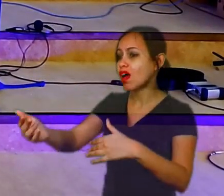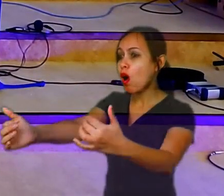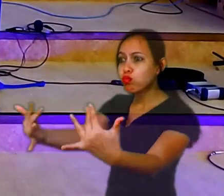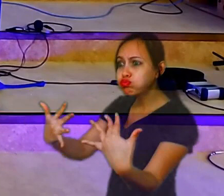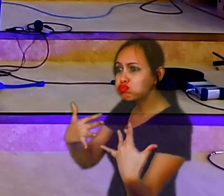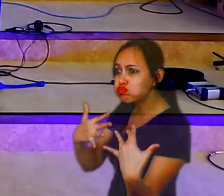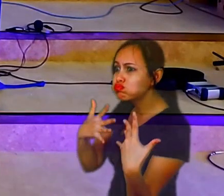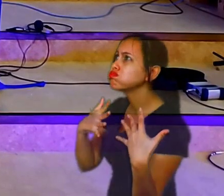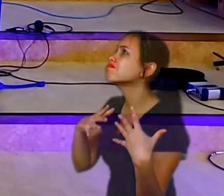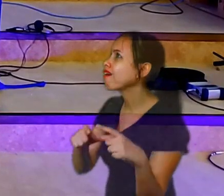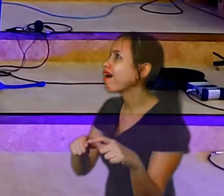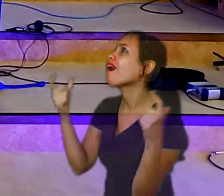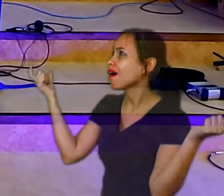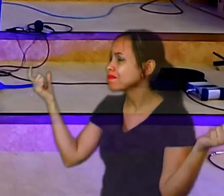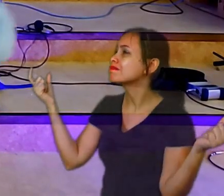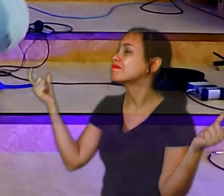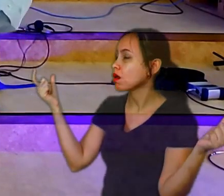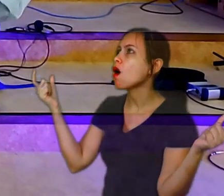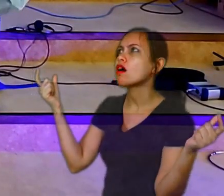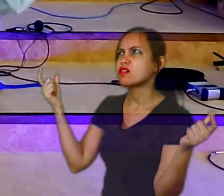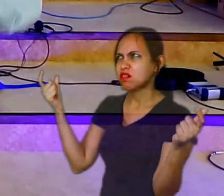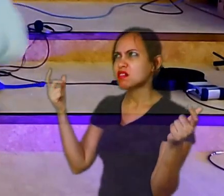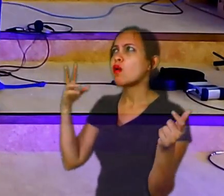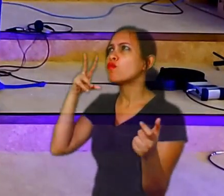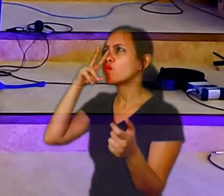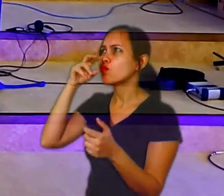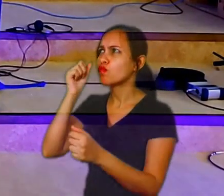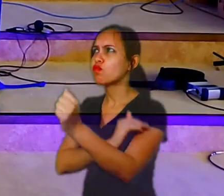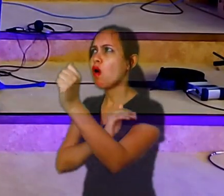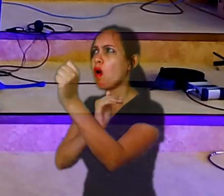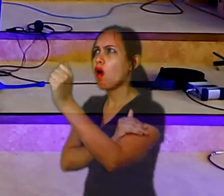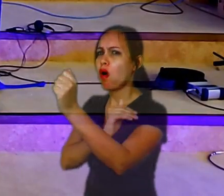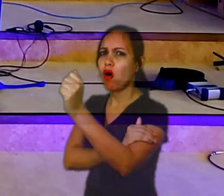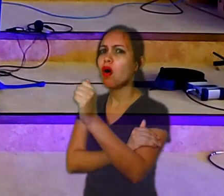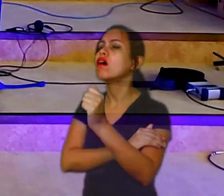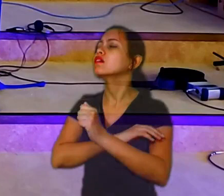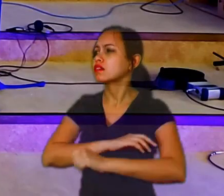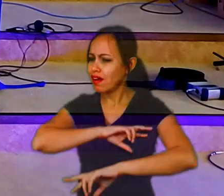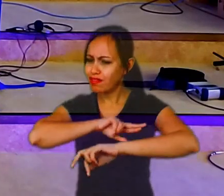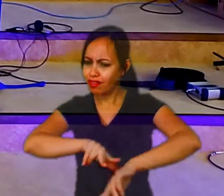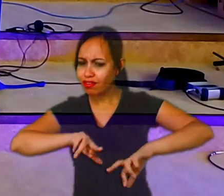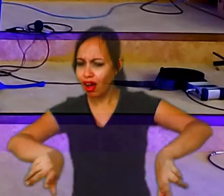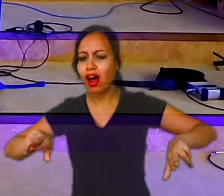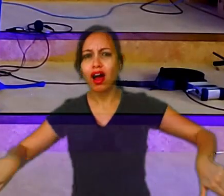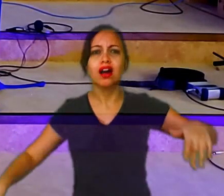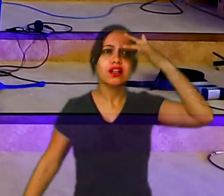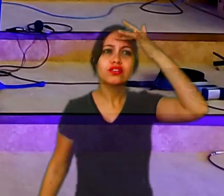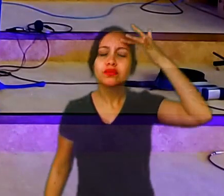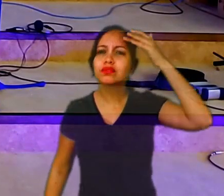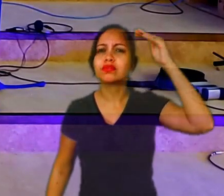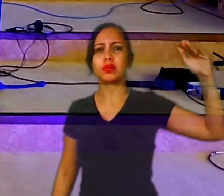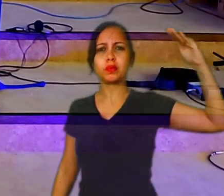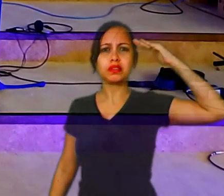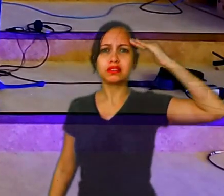grande, eles são muito violentos, é muita gente, é um